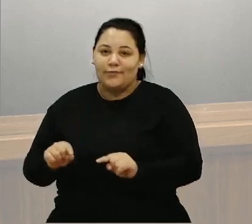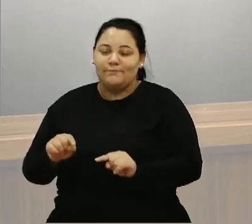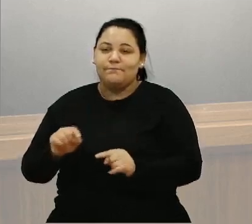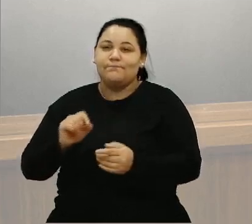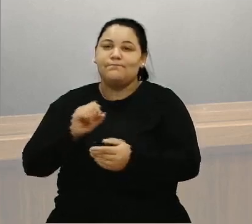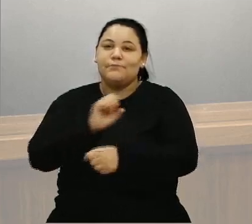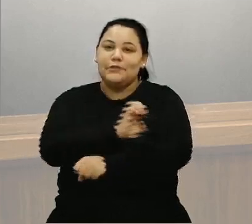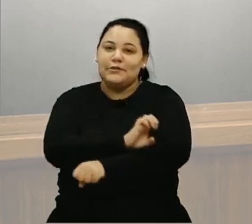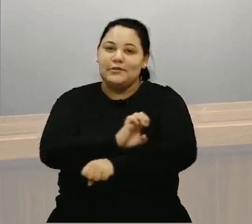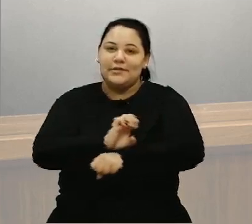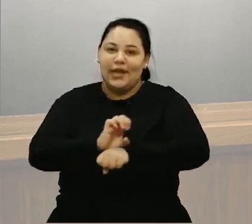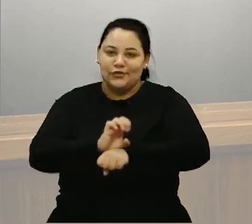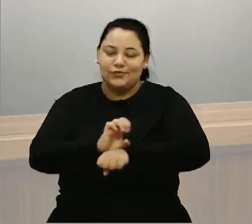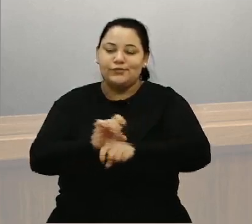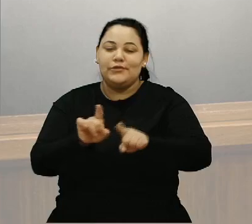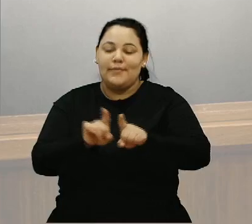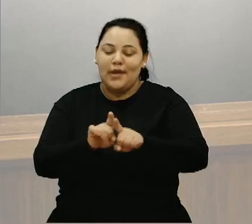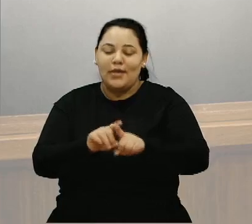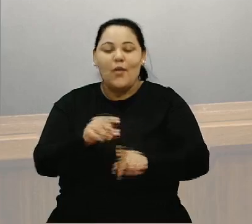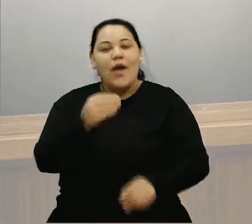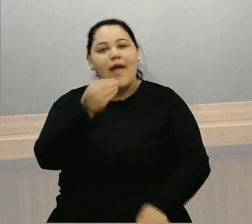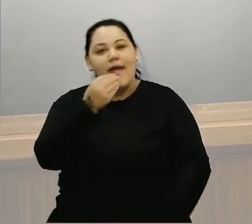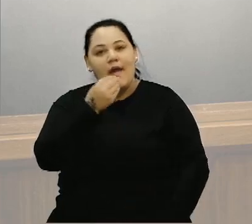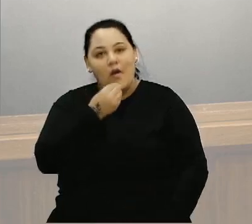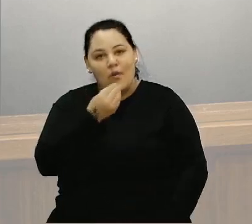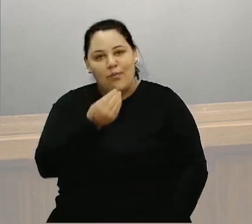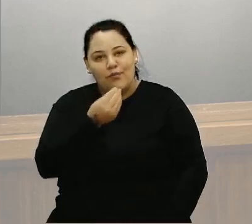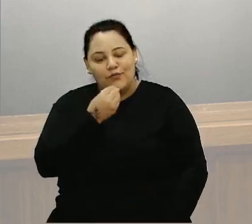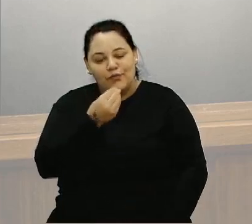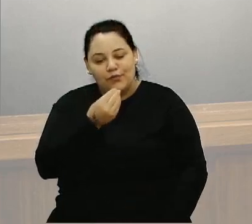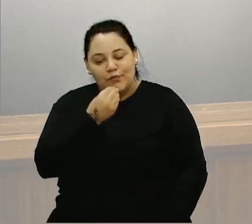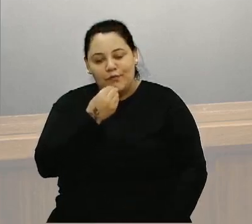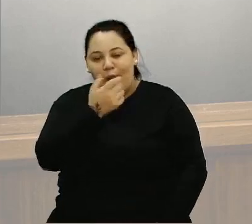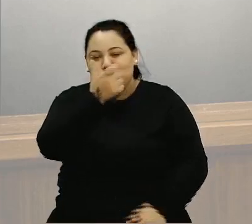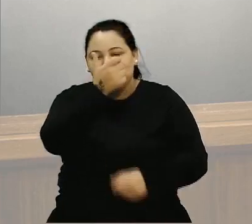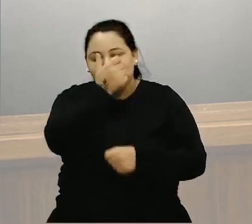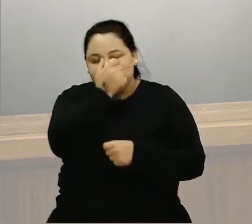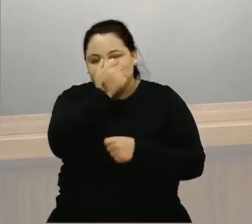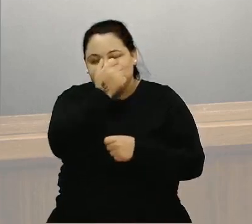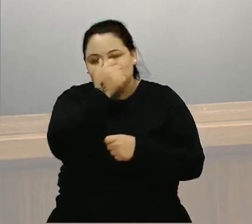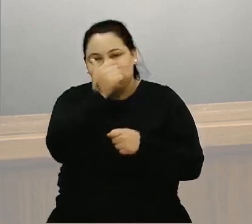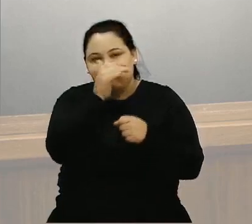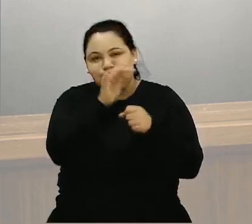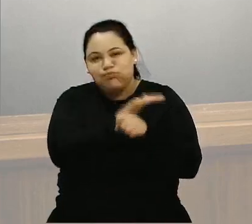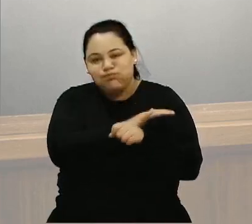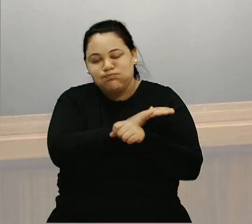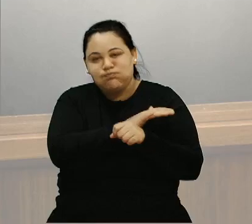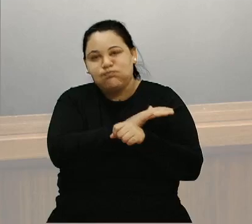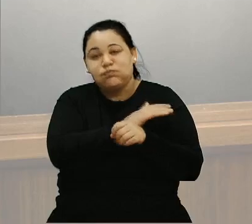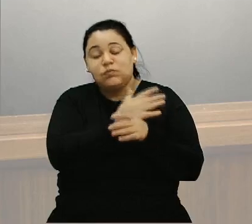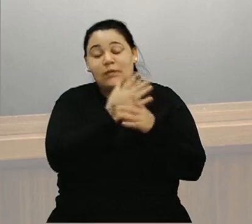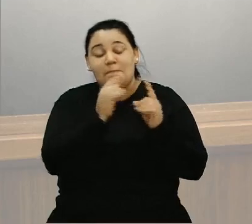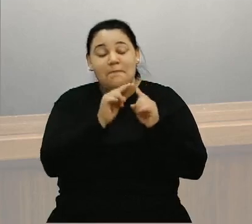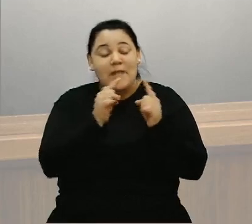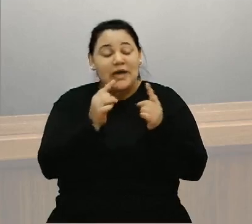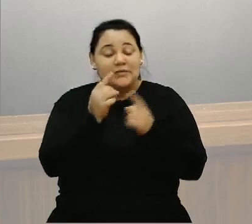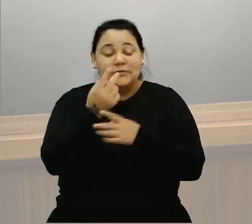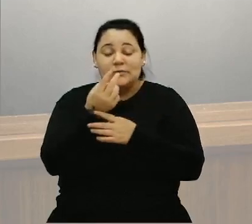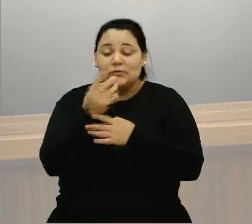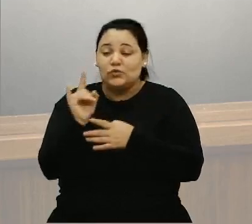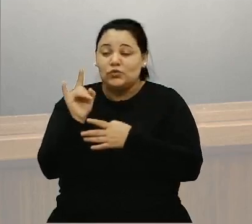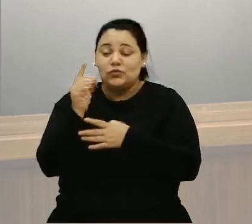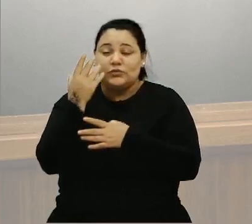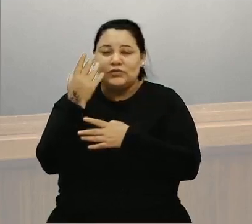que cada vez vai lotar mais. Mas esses últimos 3 dias parece que a situação